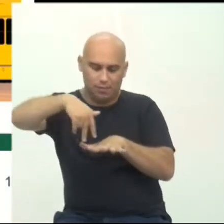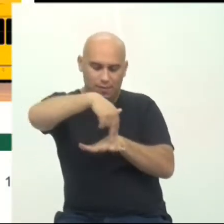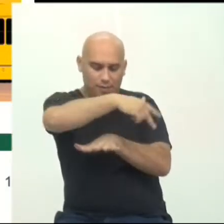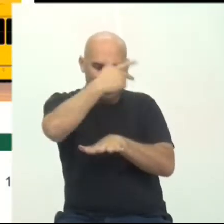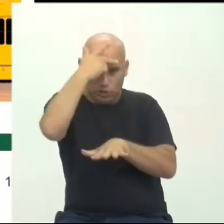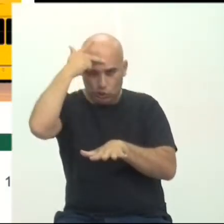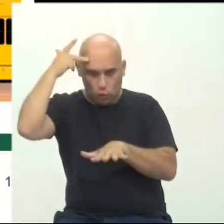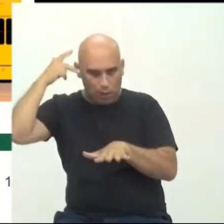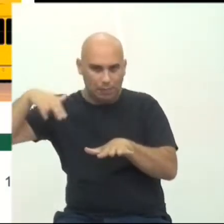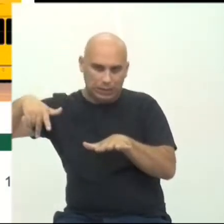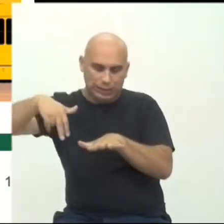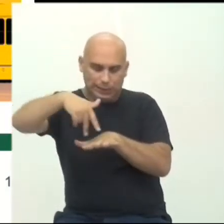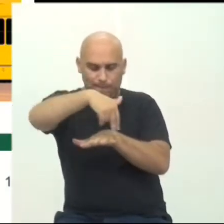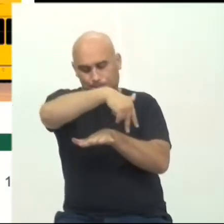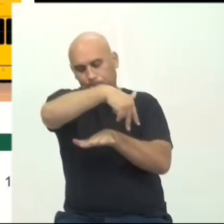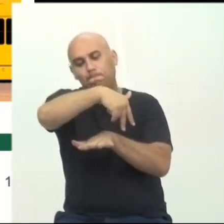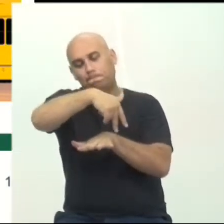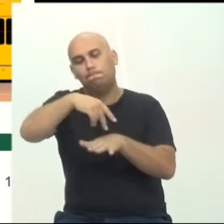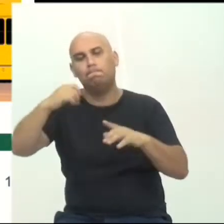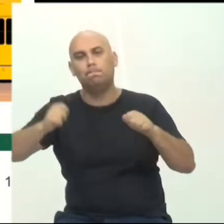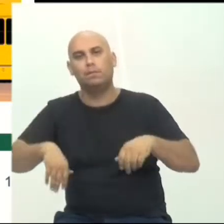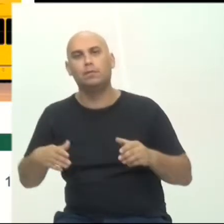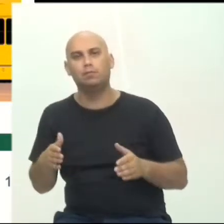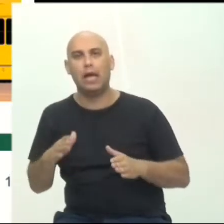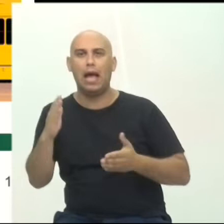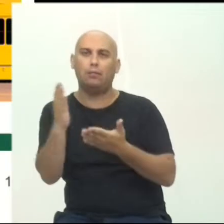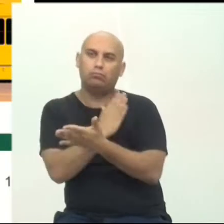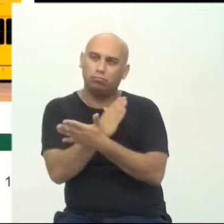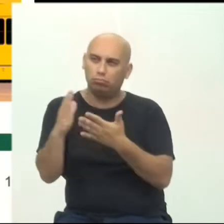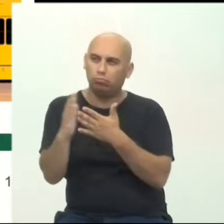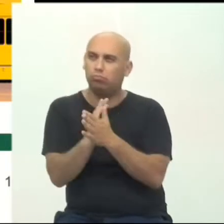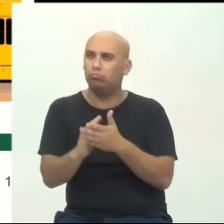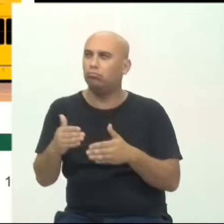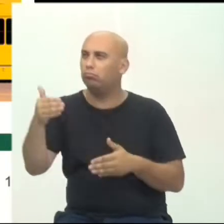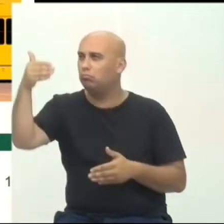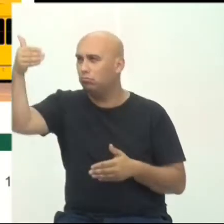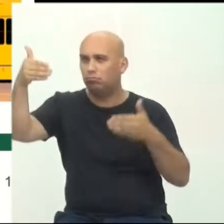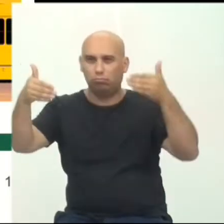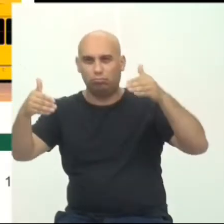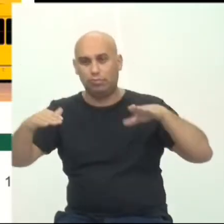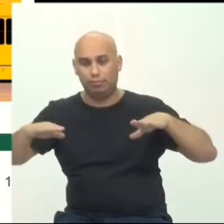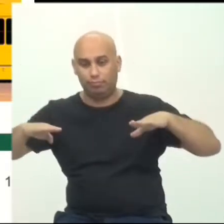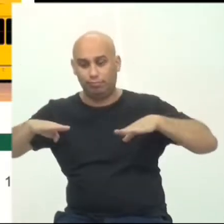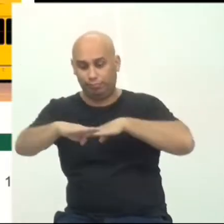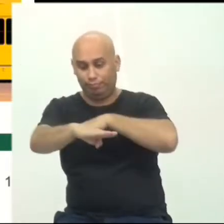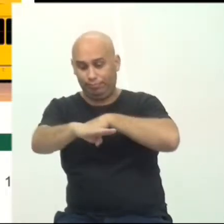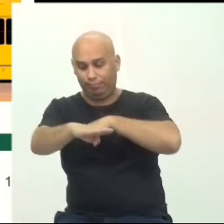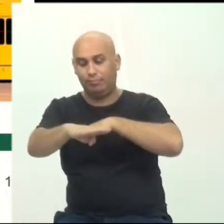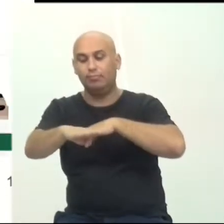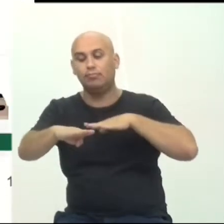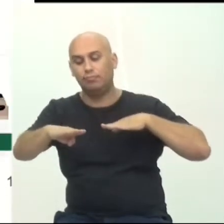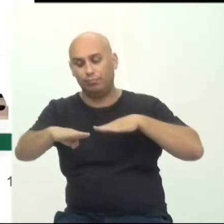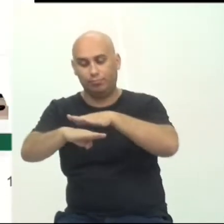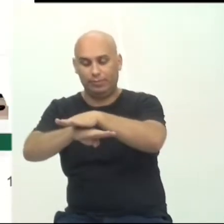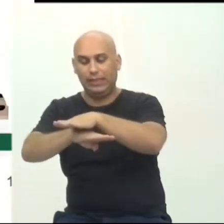se coloca ao longo de todo o trajeto alguns pontos de cruzamento.